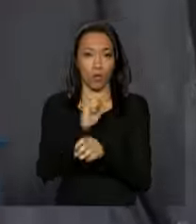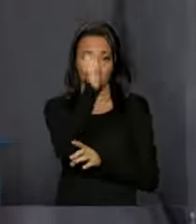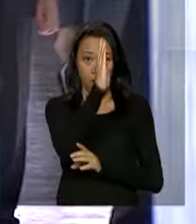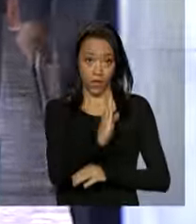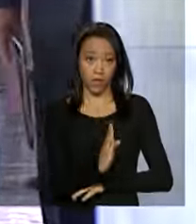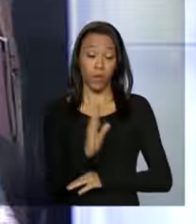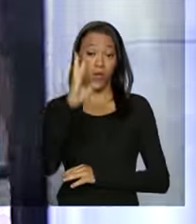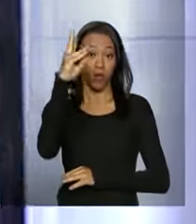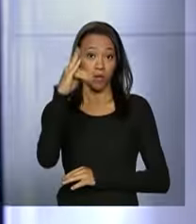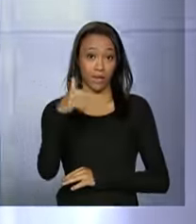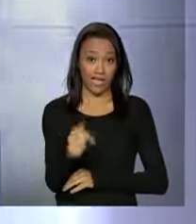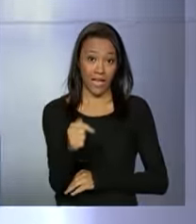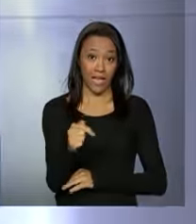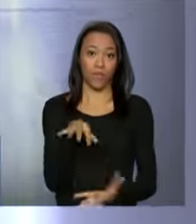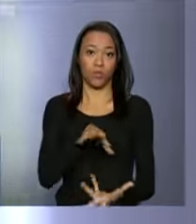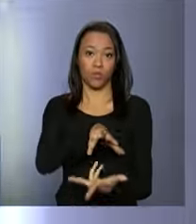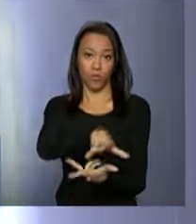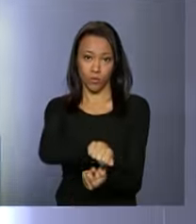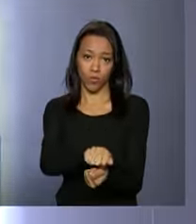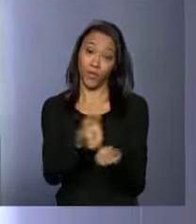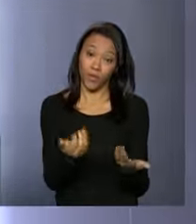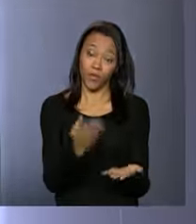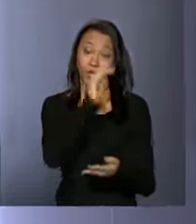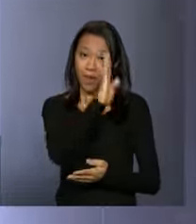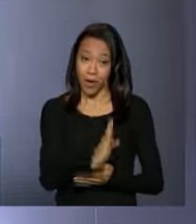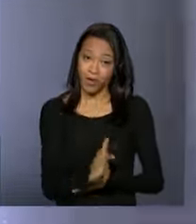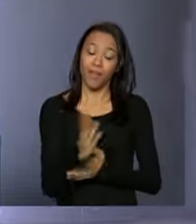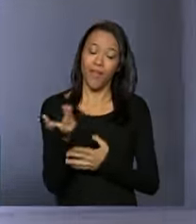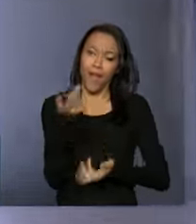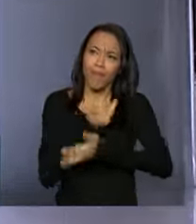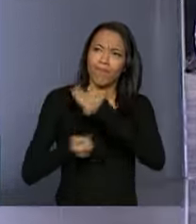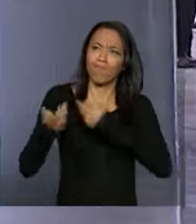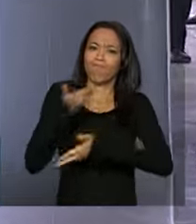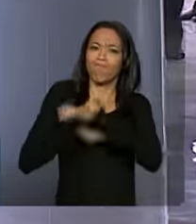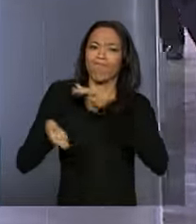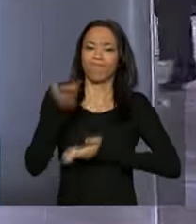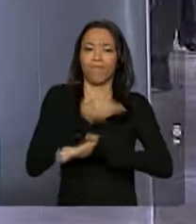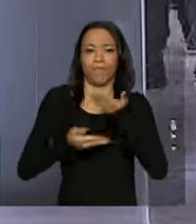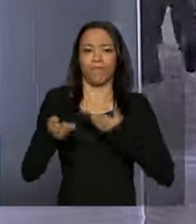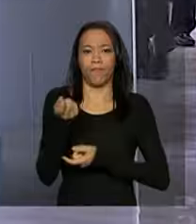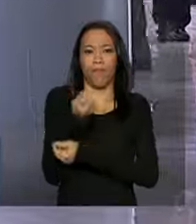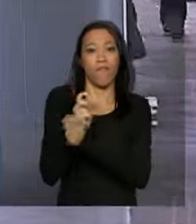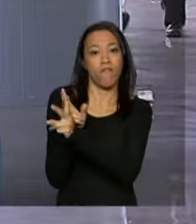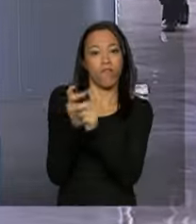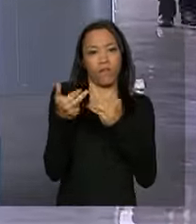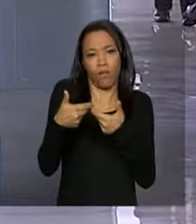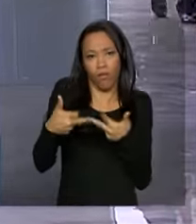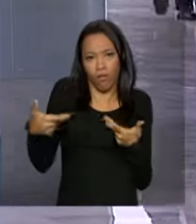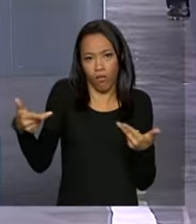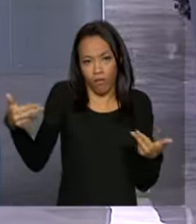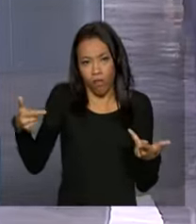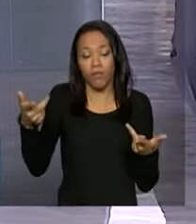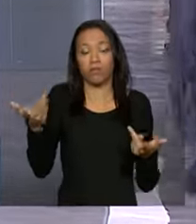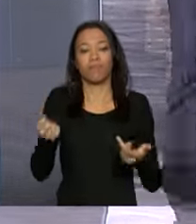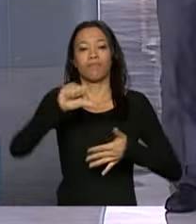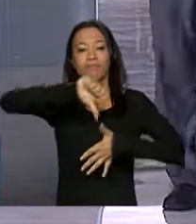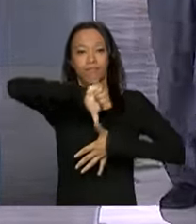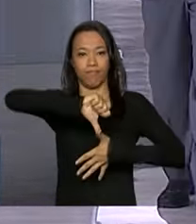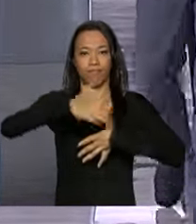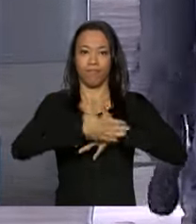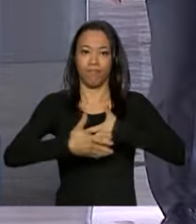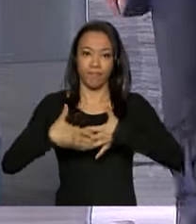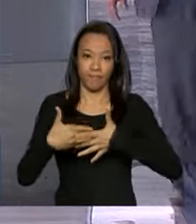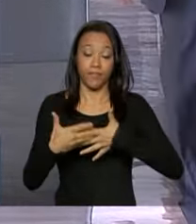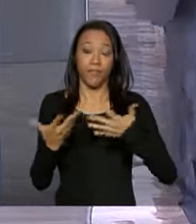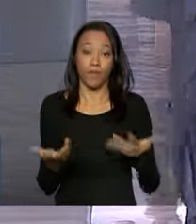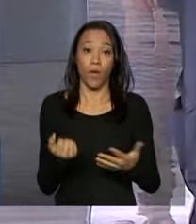no mundo e o Brasil é o maior parceiro comercial da Coreia na América Latina.